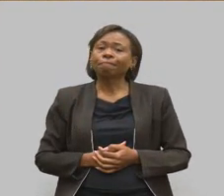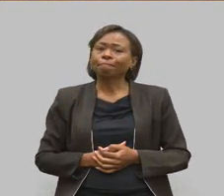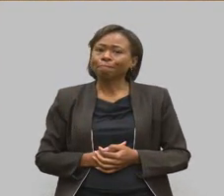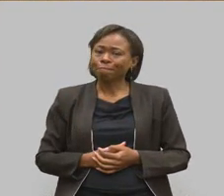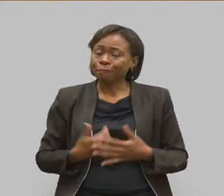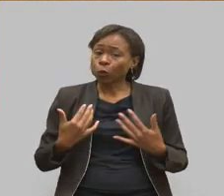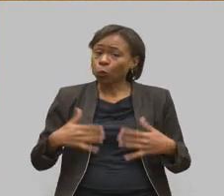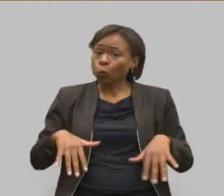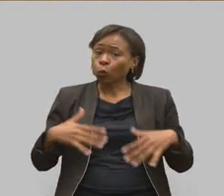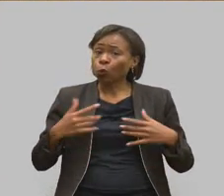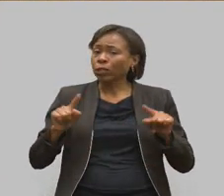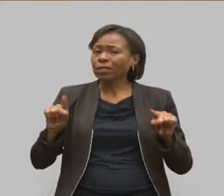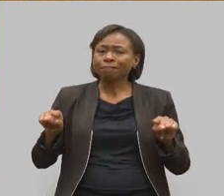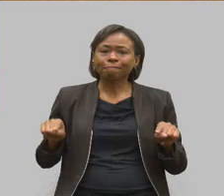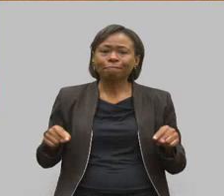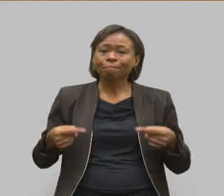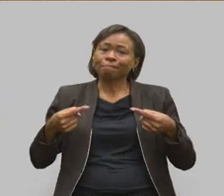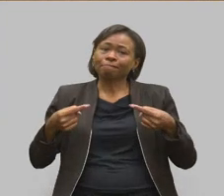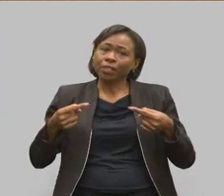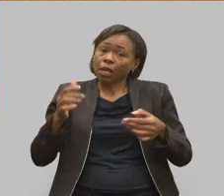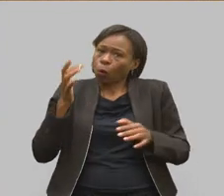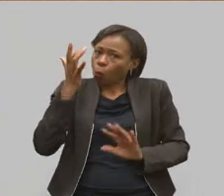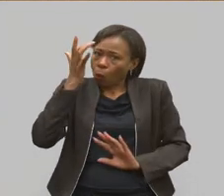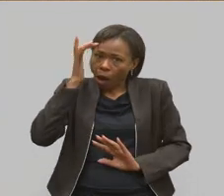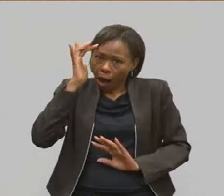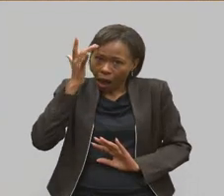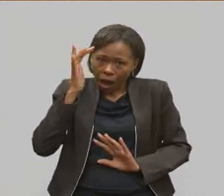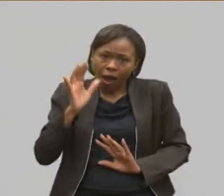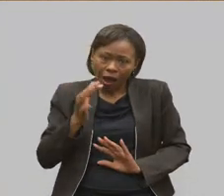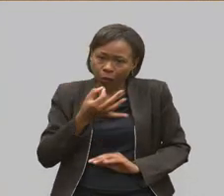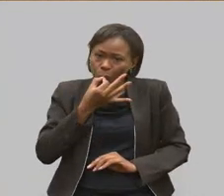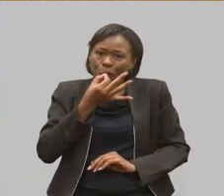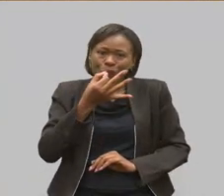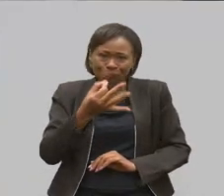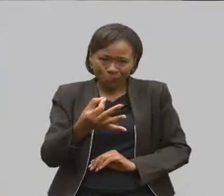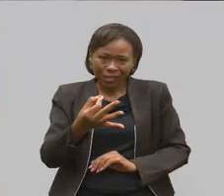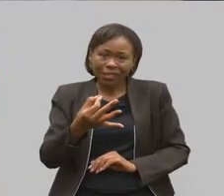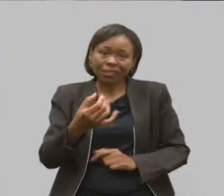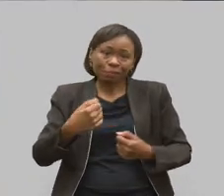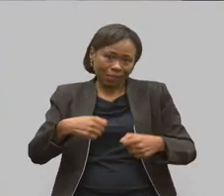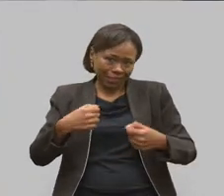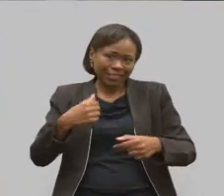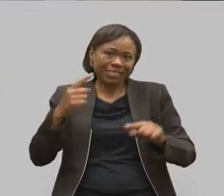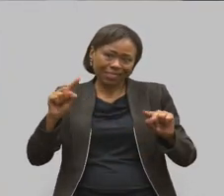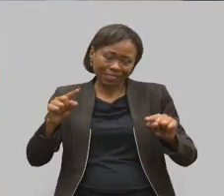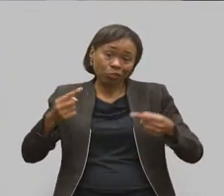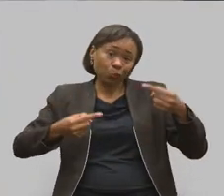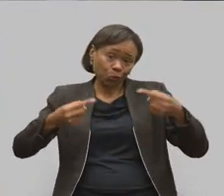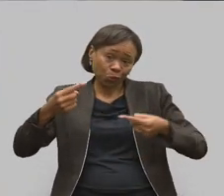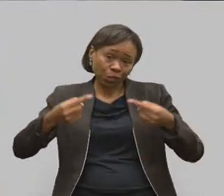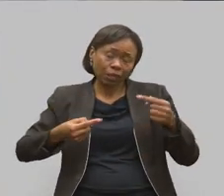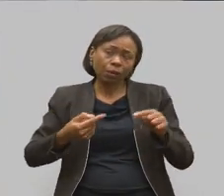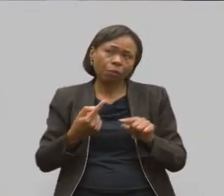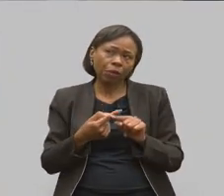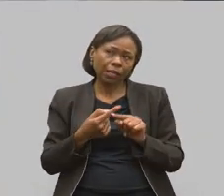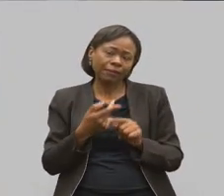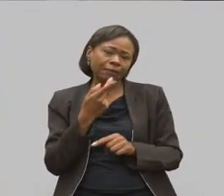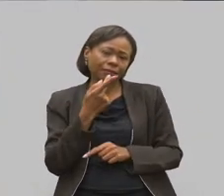desafio proponho né assim a gente discutir trabalhar quando a gente fala de doença